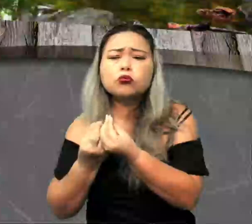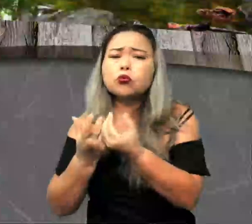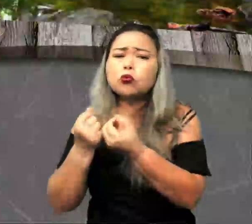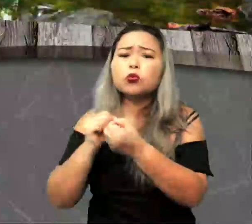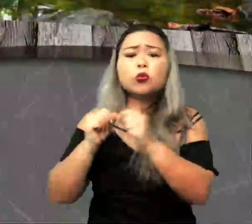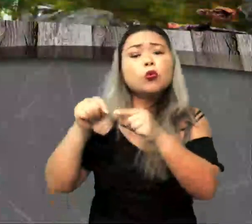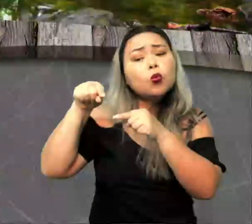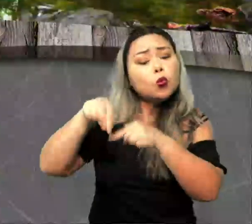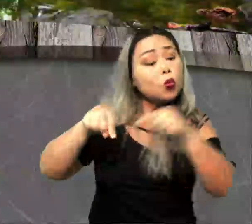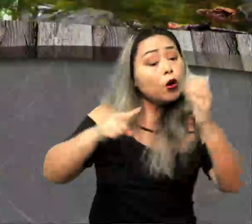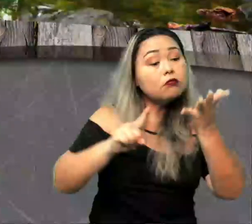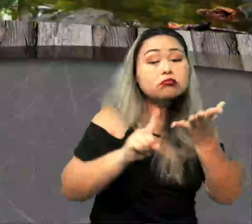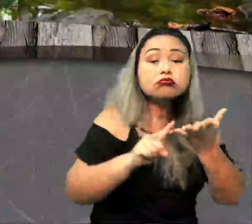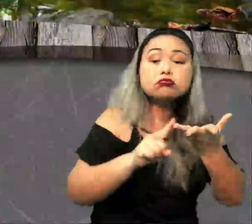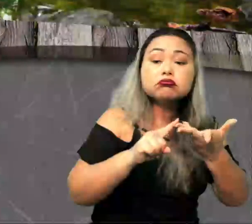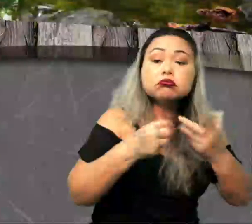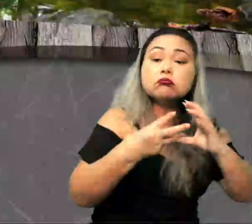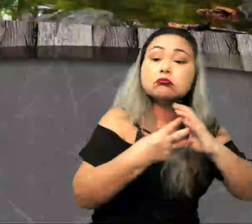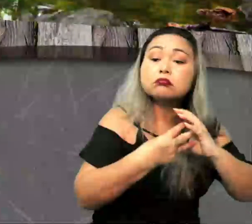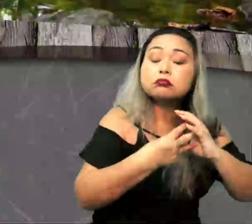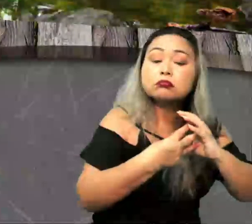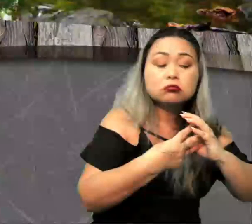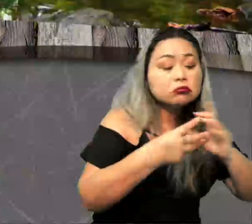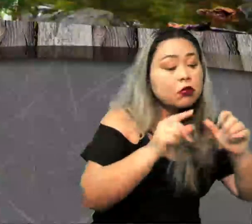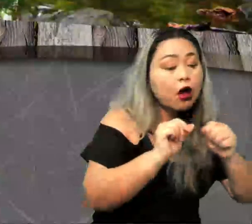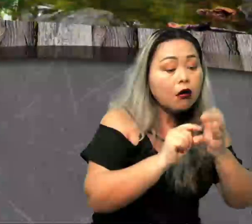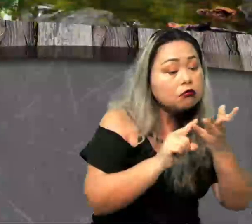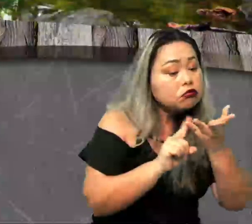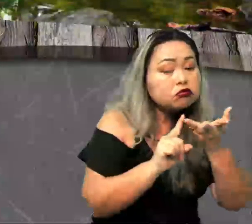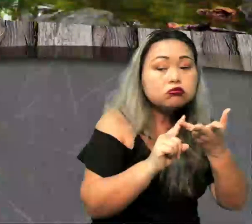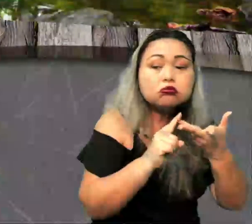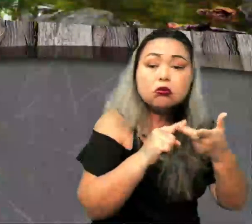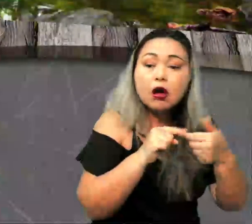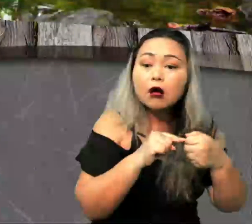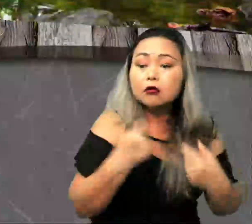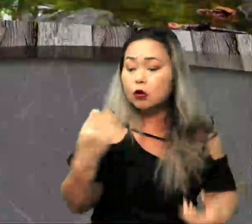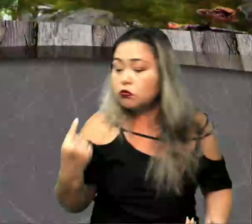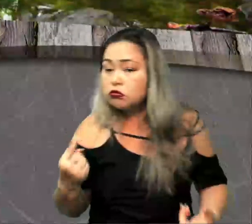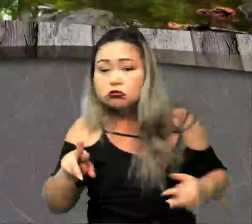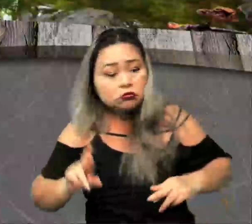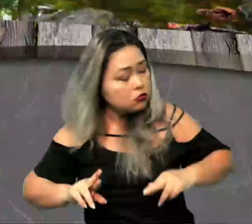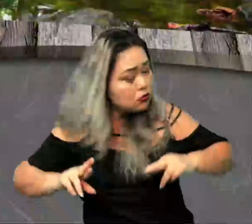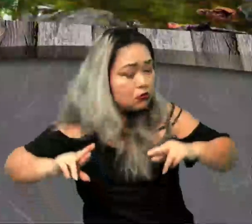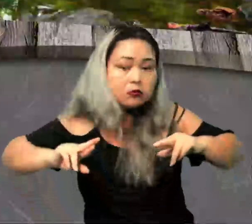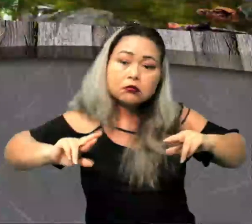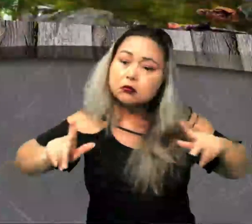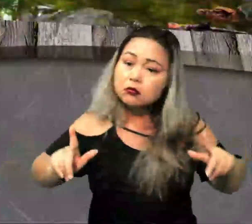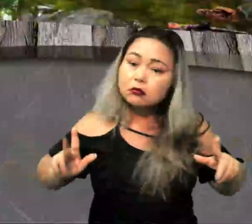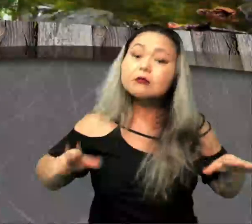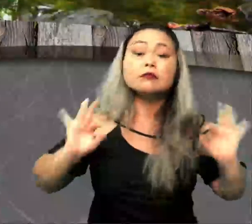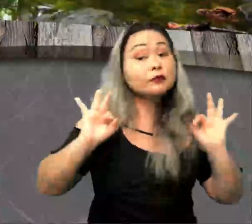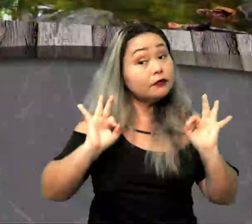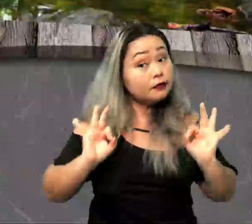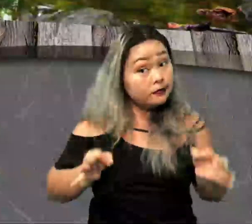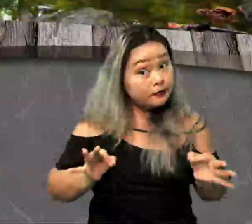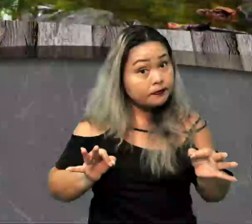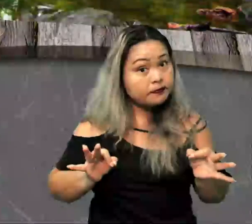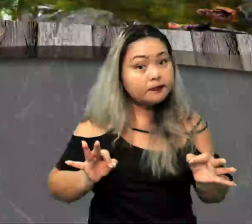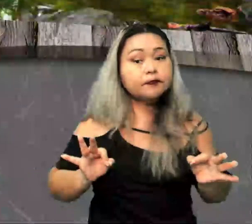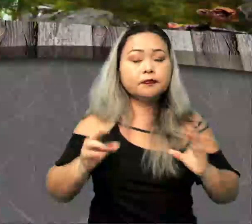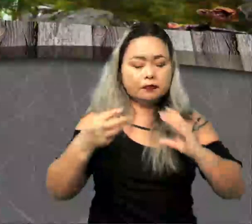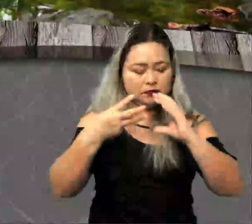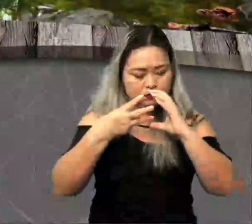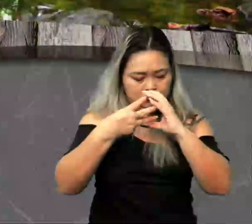que um ser pluricelular realiza com várias funções. Certo? Então, essa